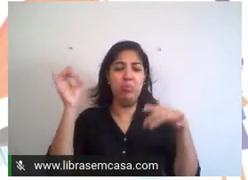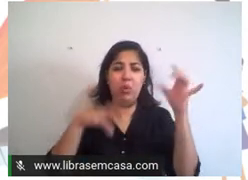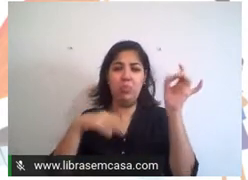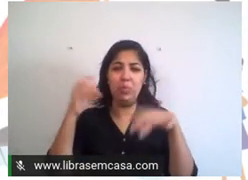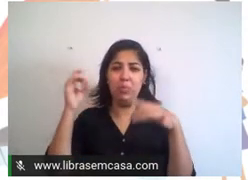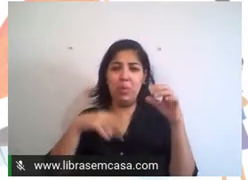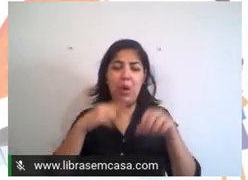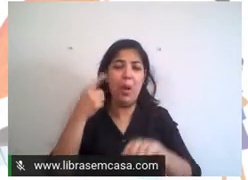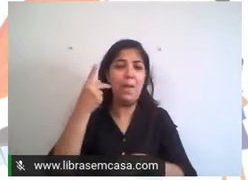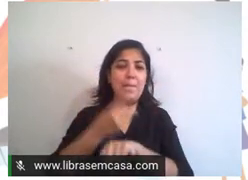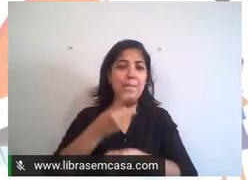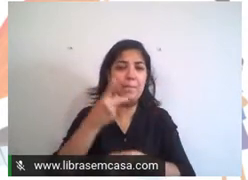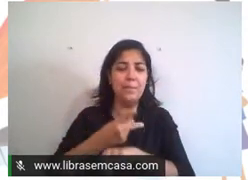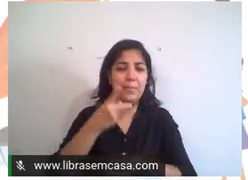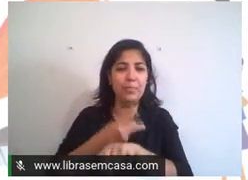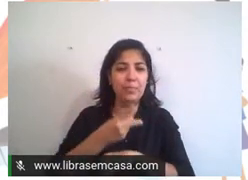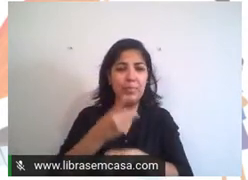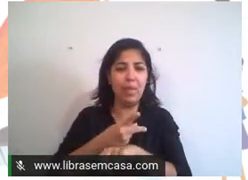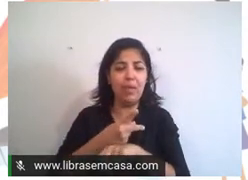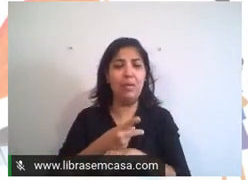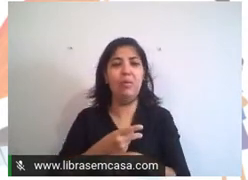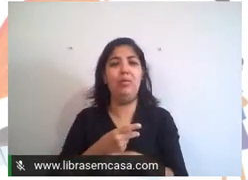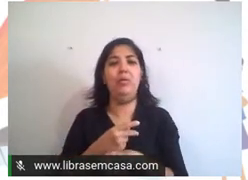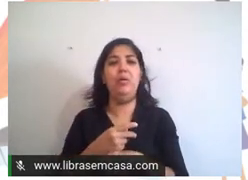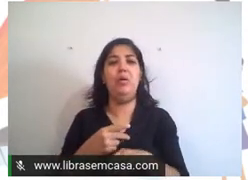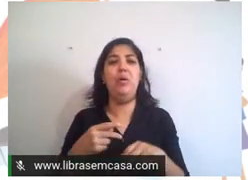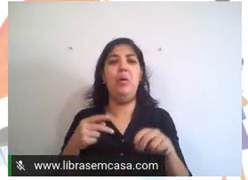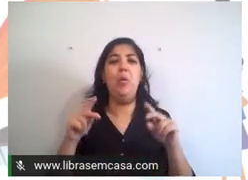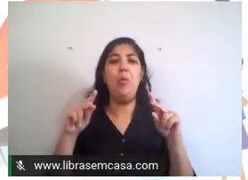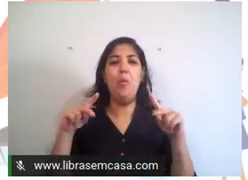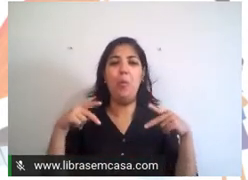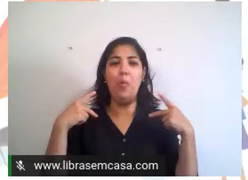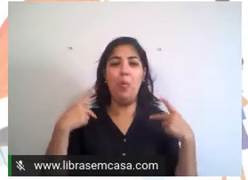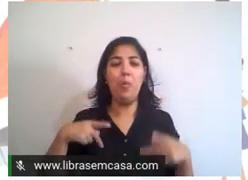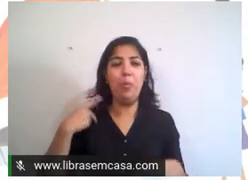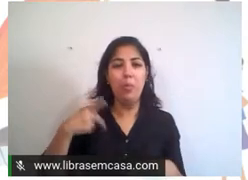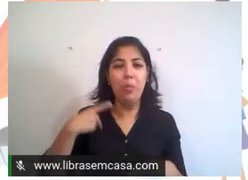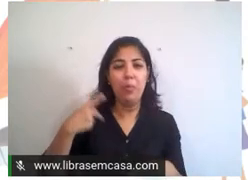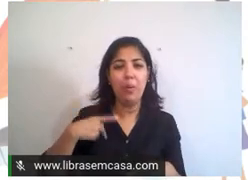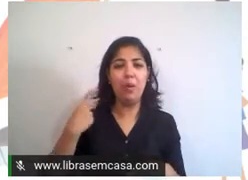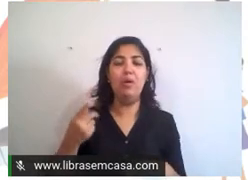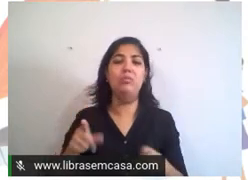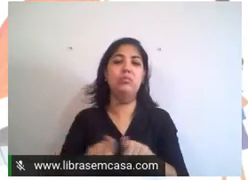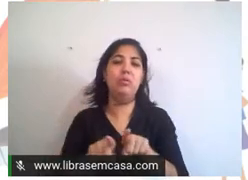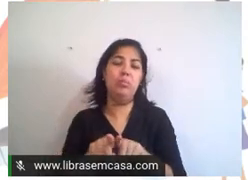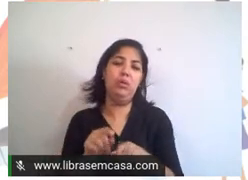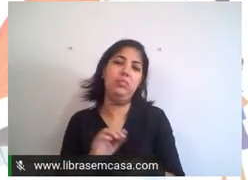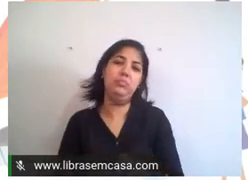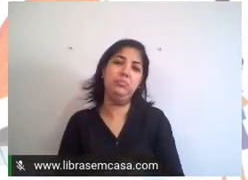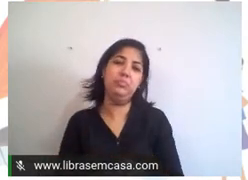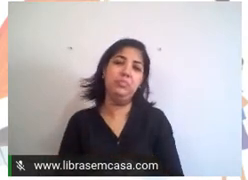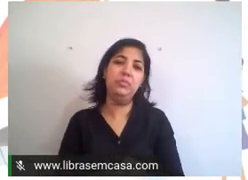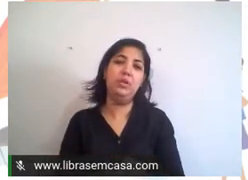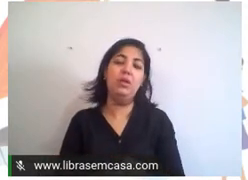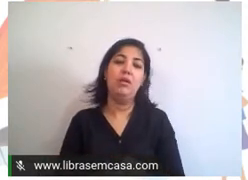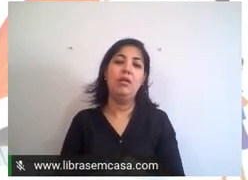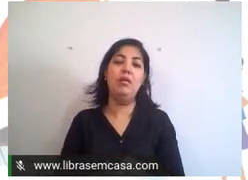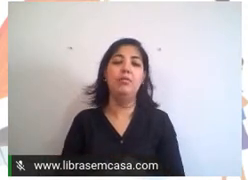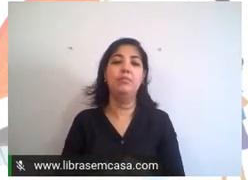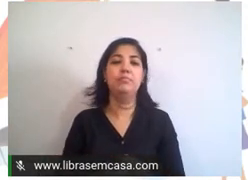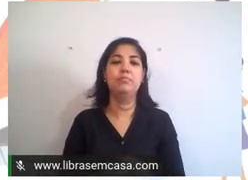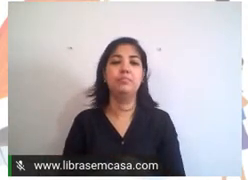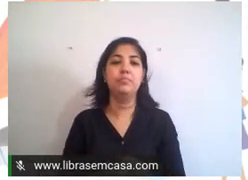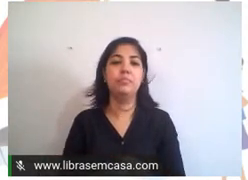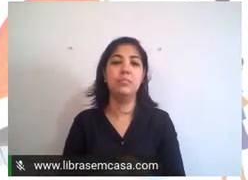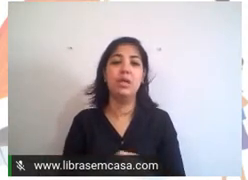tem, que são tratadas, em geral, por cooperativas de reciclagem. Né? É uma pena que, por exemplo,